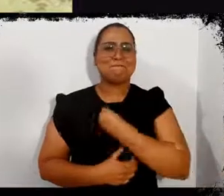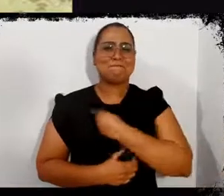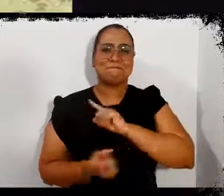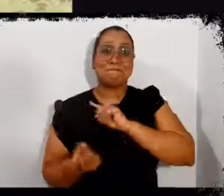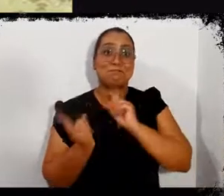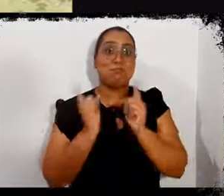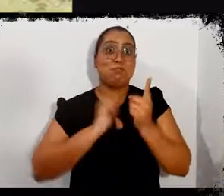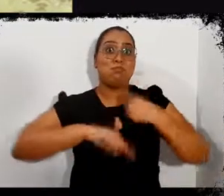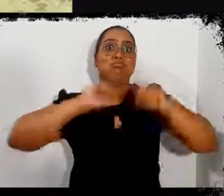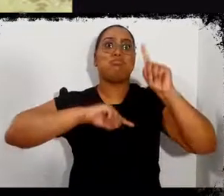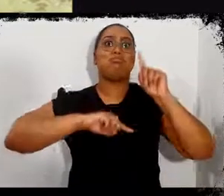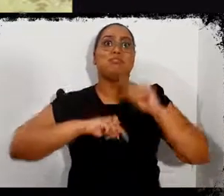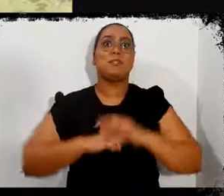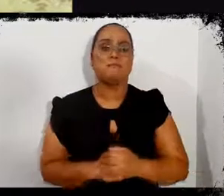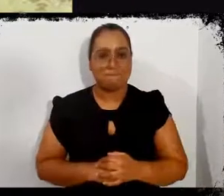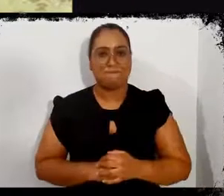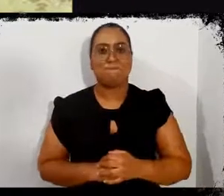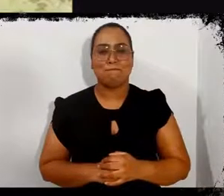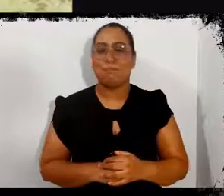ou para a heroína.